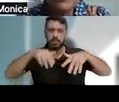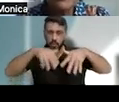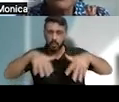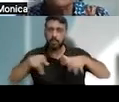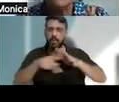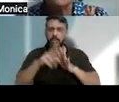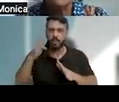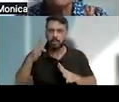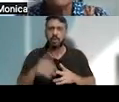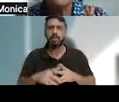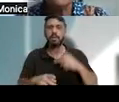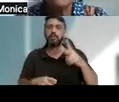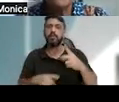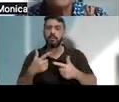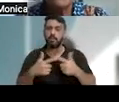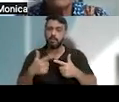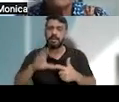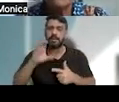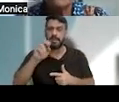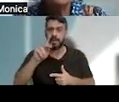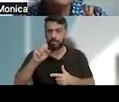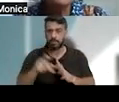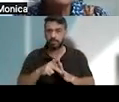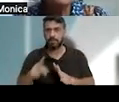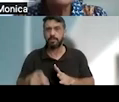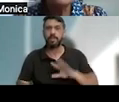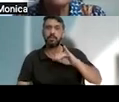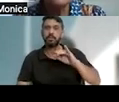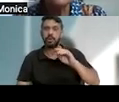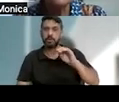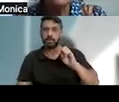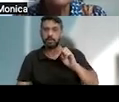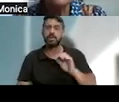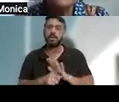a otimização das cepas e Joyce vem